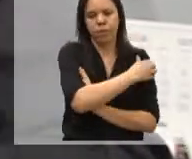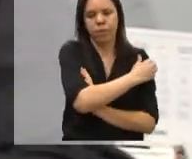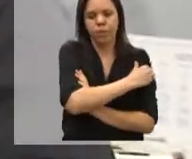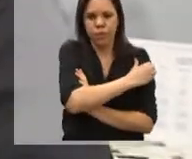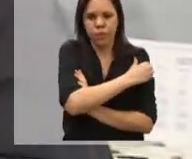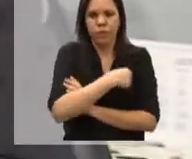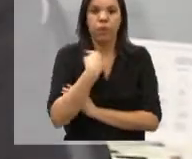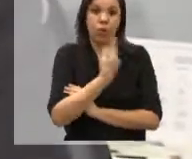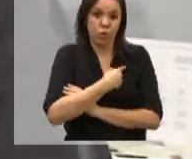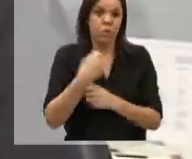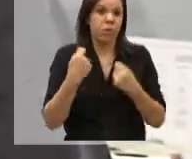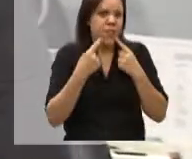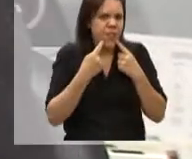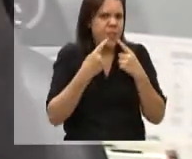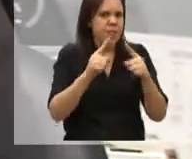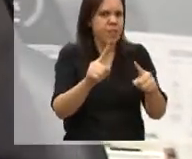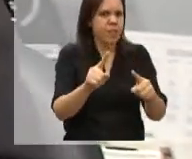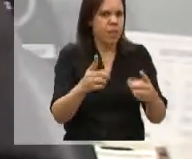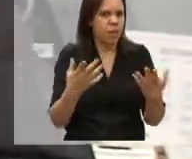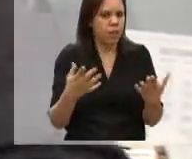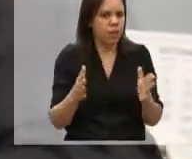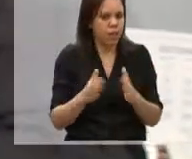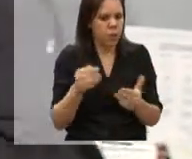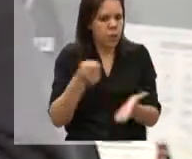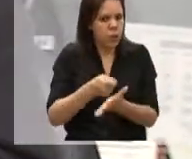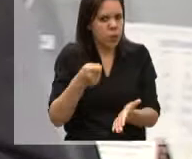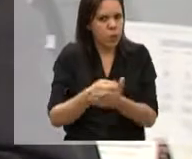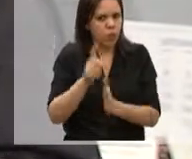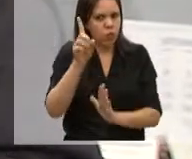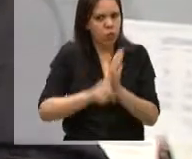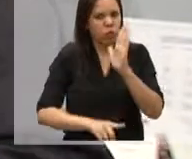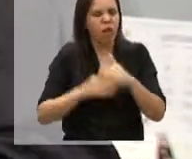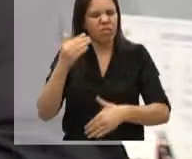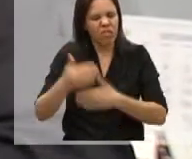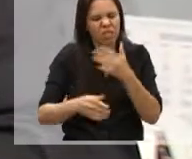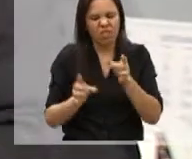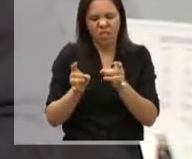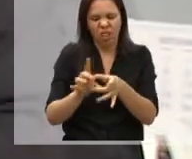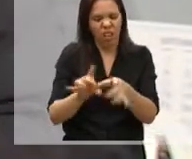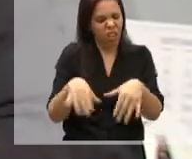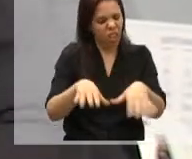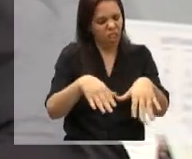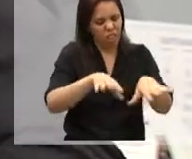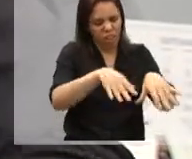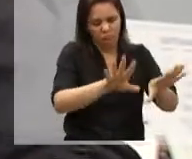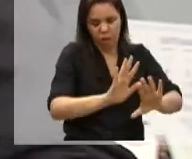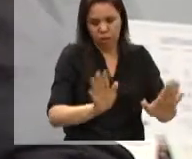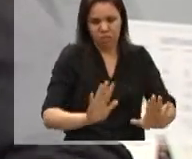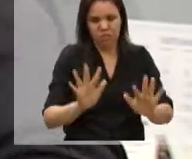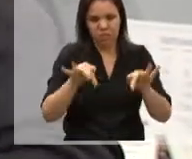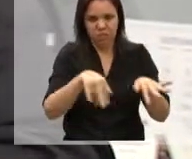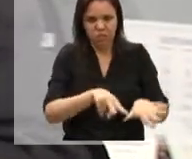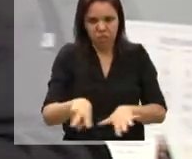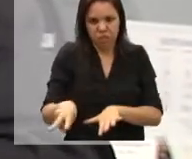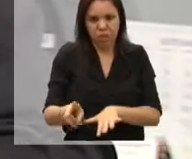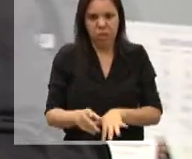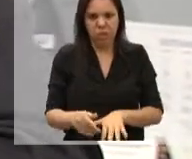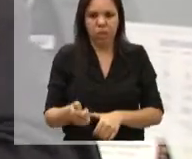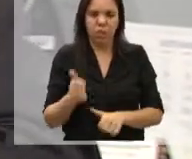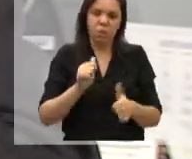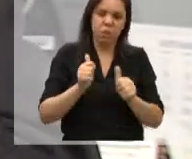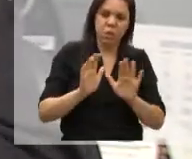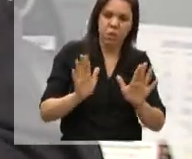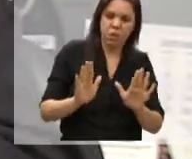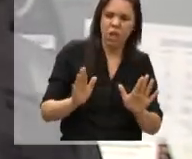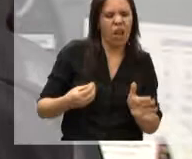que reclamar e nos posicionar nesse direito. Muitas vezes deixamos passar apenas em fins de semana, bebida,